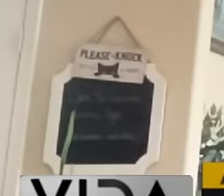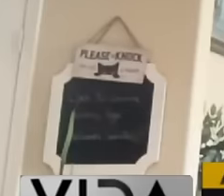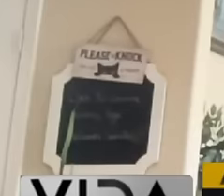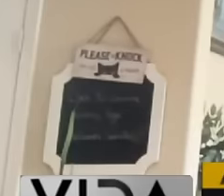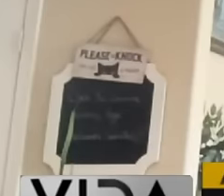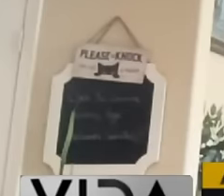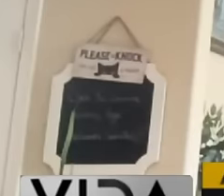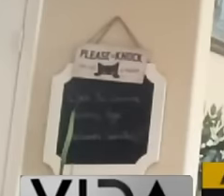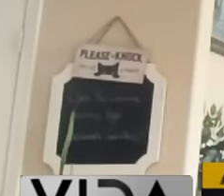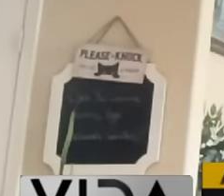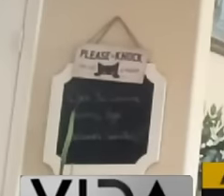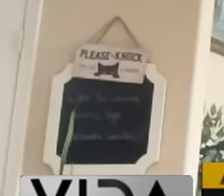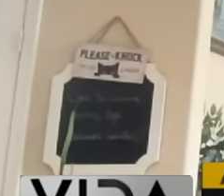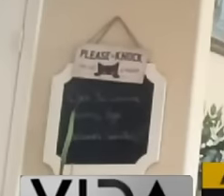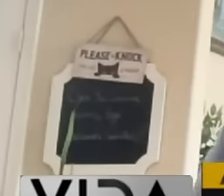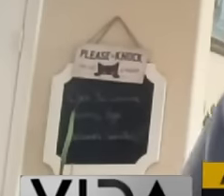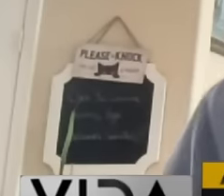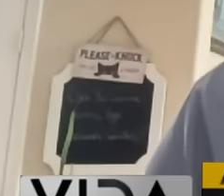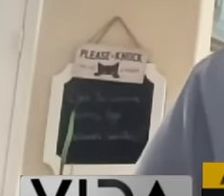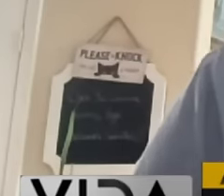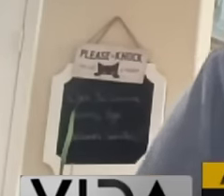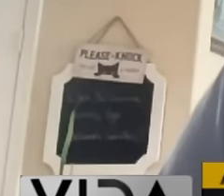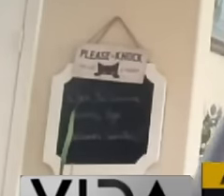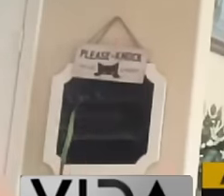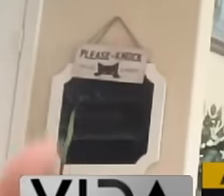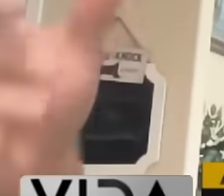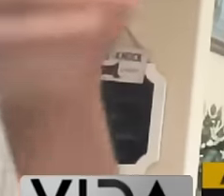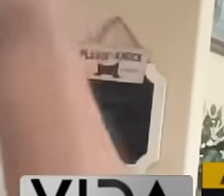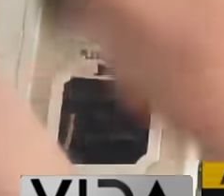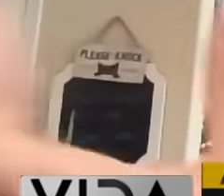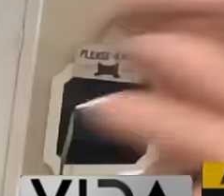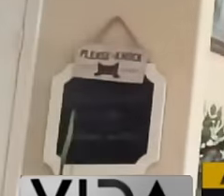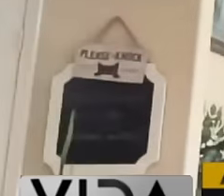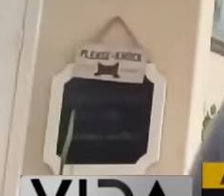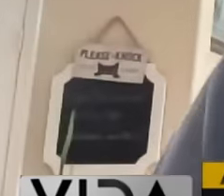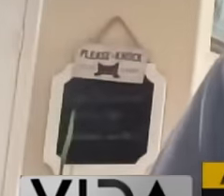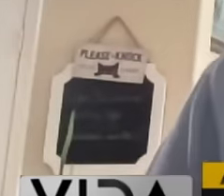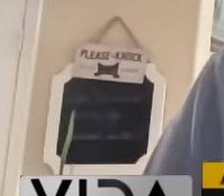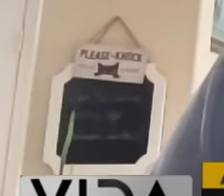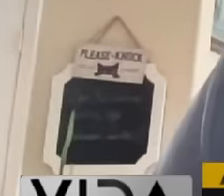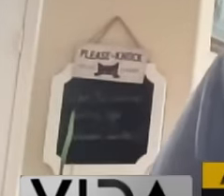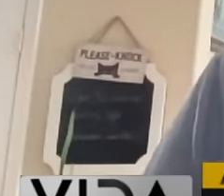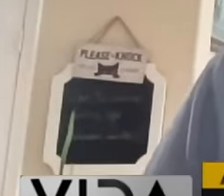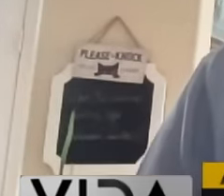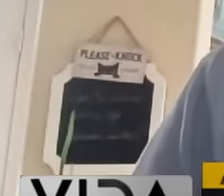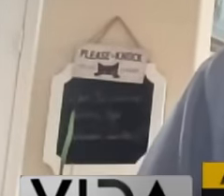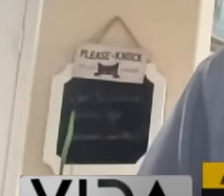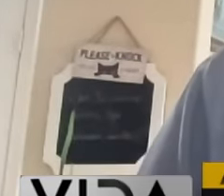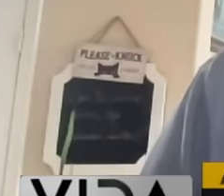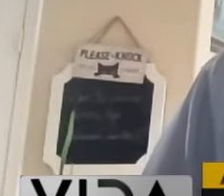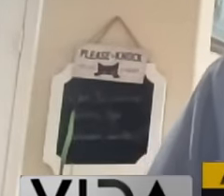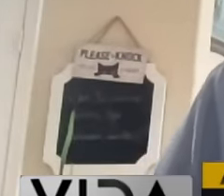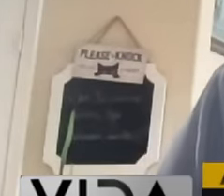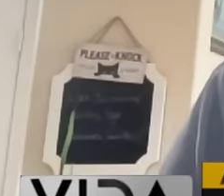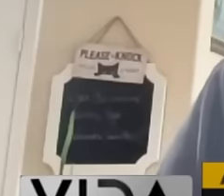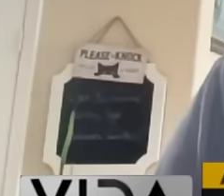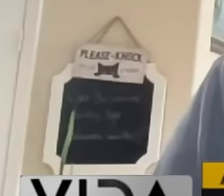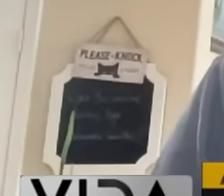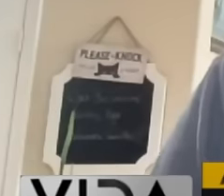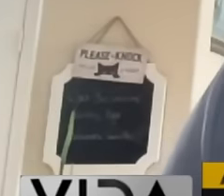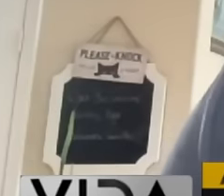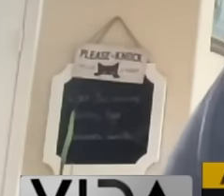pergunta onde eu vou ficar. O que mais? O que você veio fazer nos Estados Unidos? Eles perguntam sobre